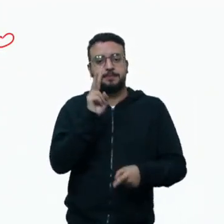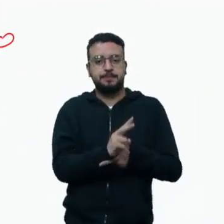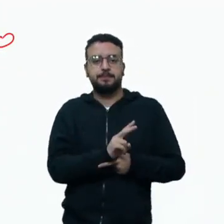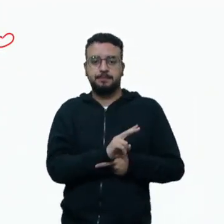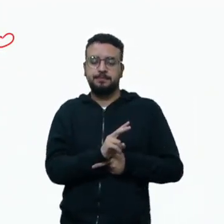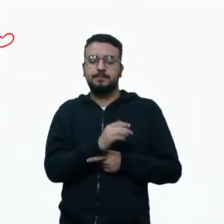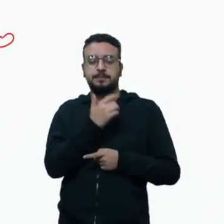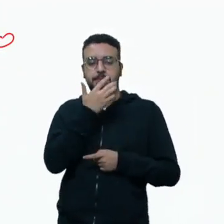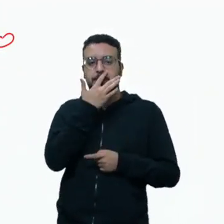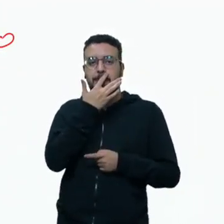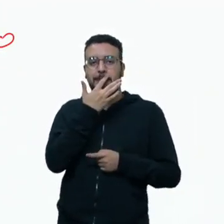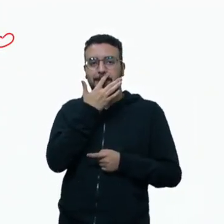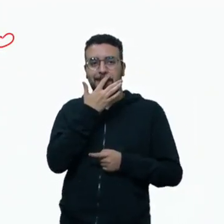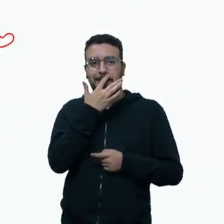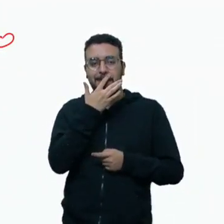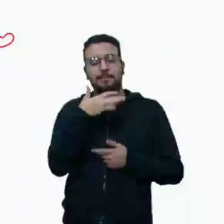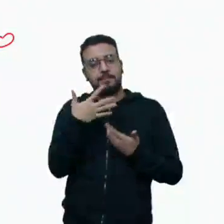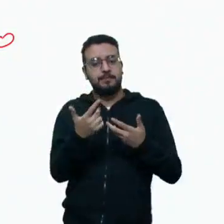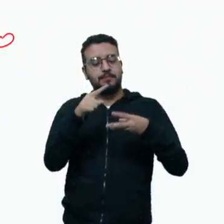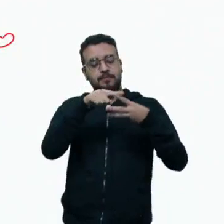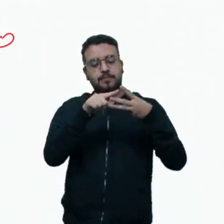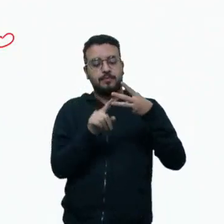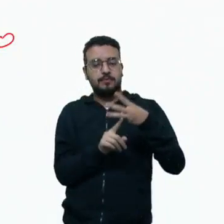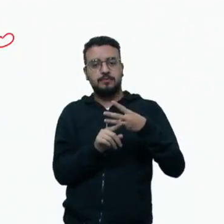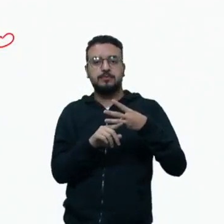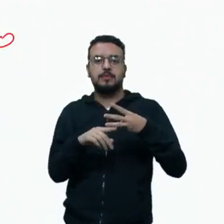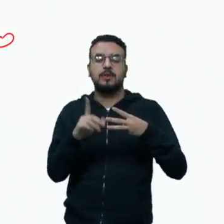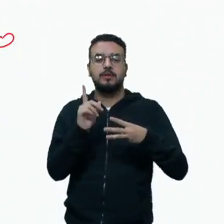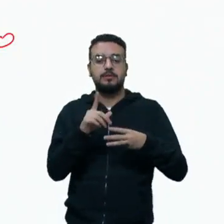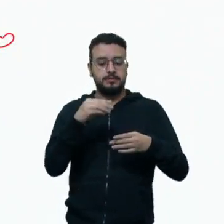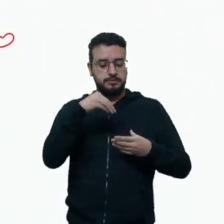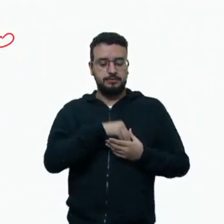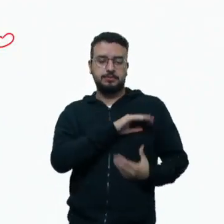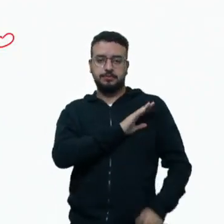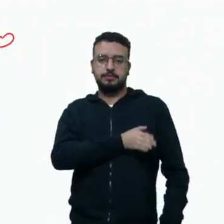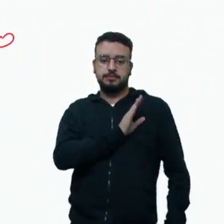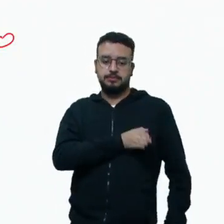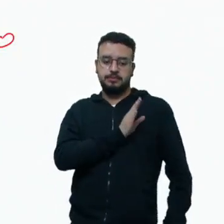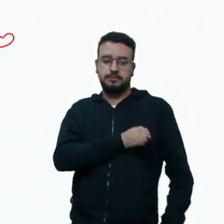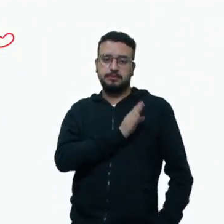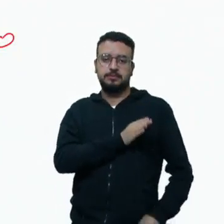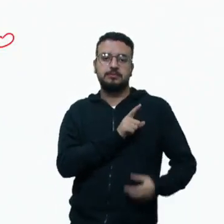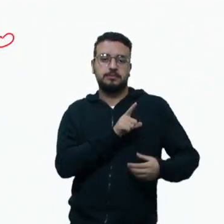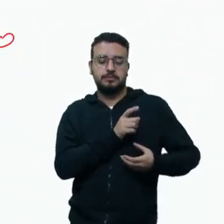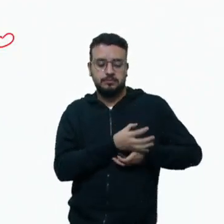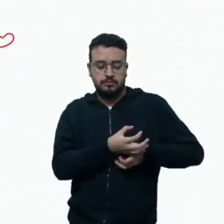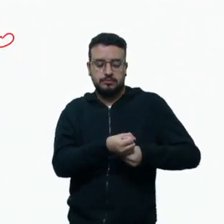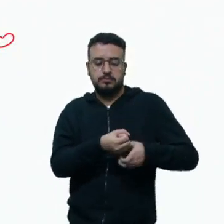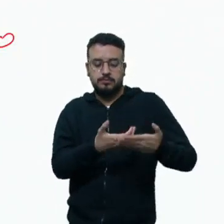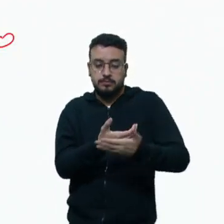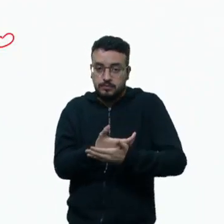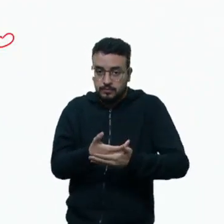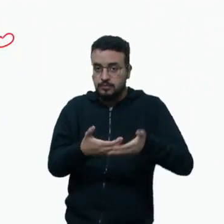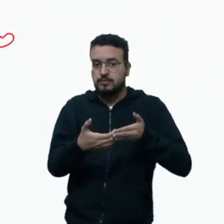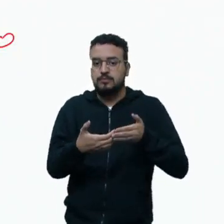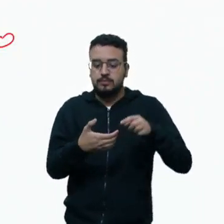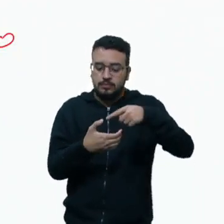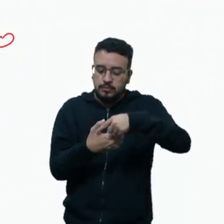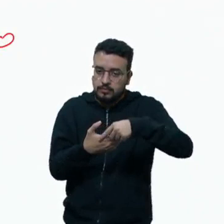das válvulas. Tá? Então, são essas 3 camadas muito importantes que vocês têm que ter em